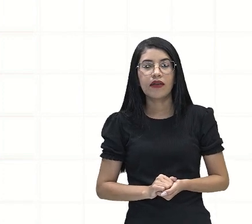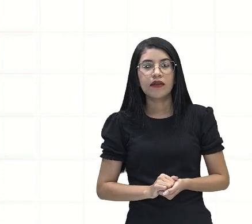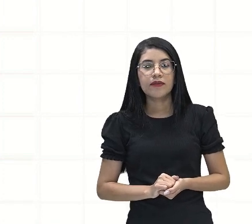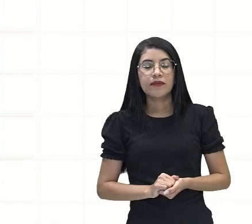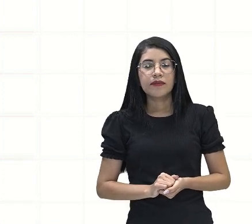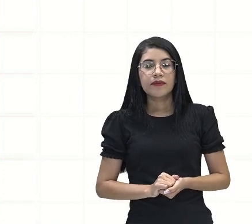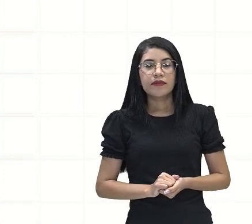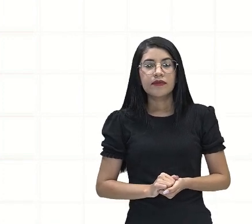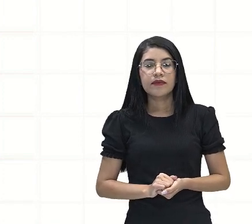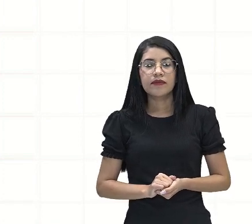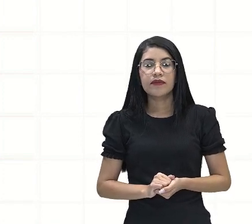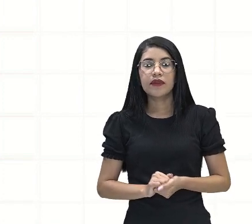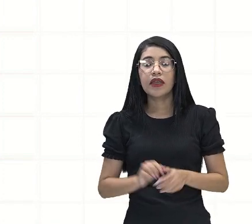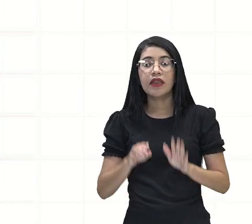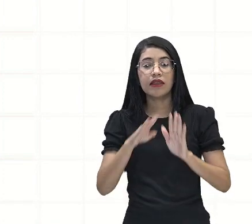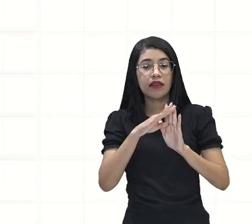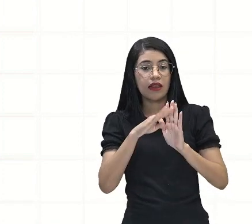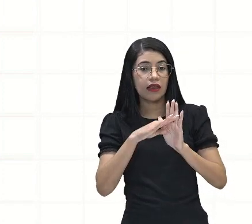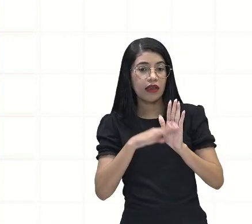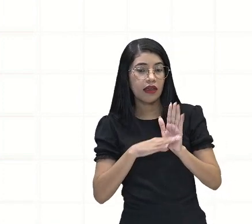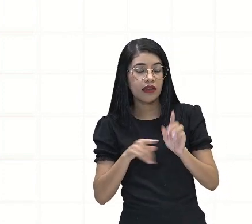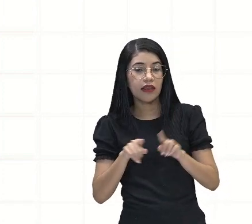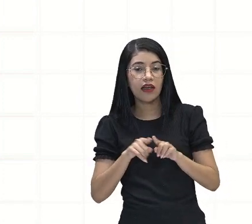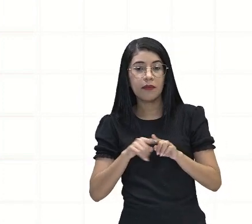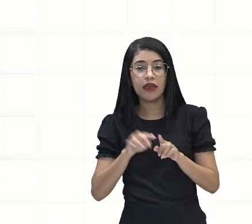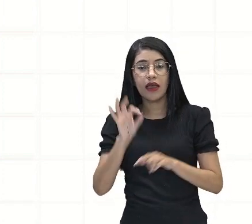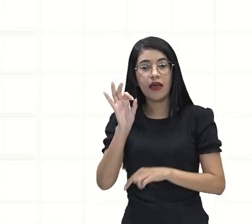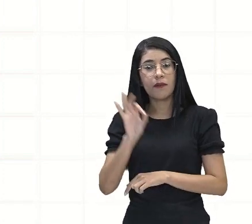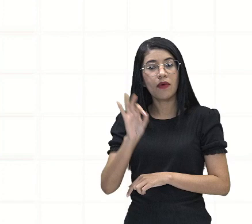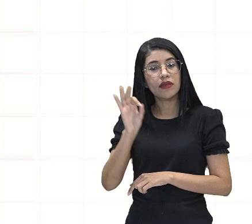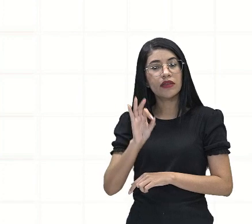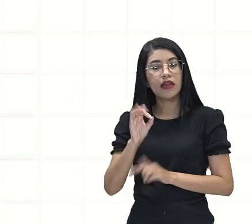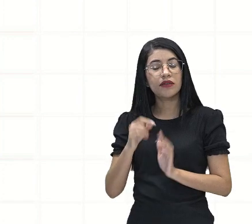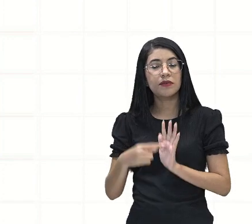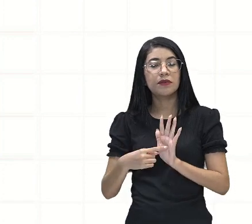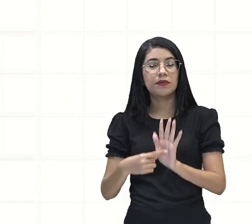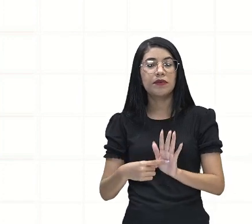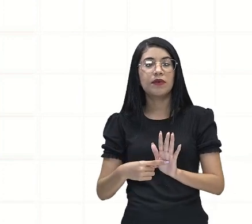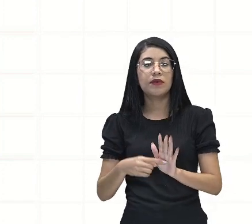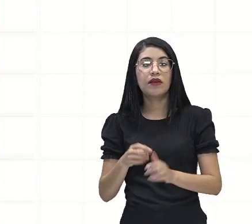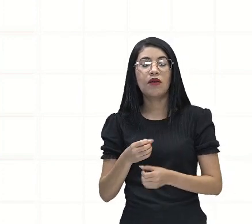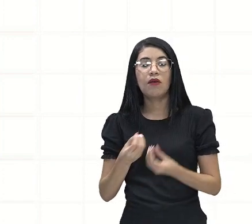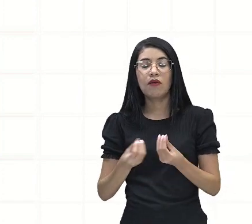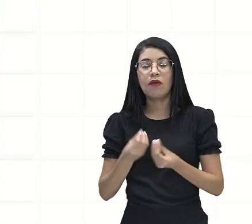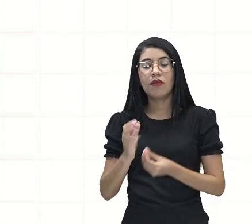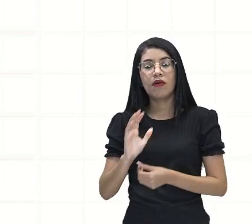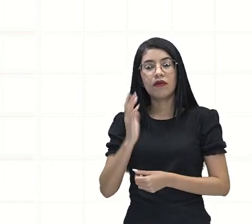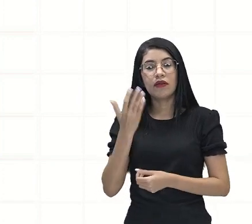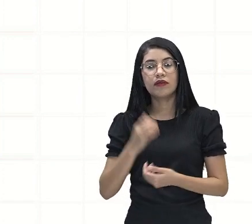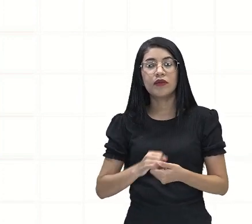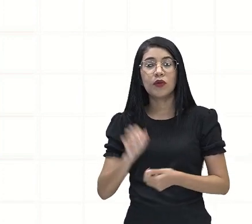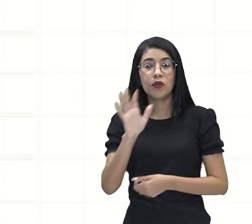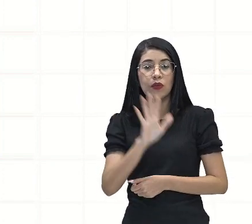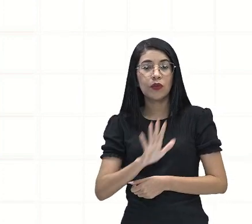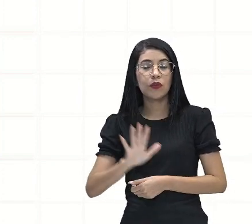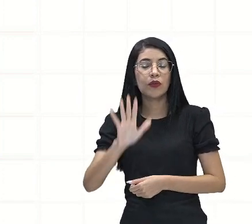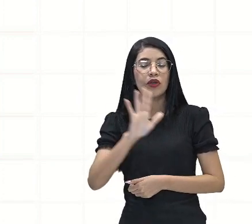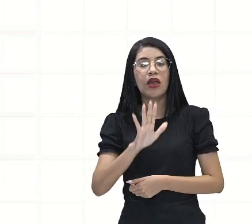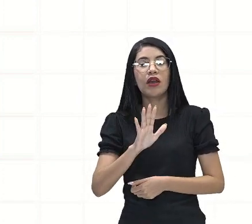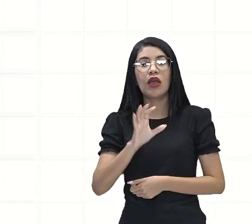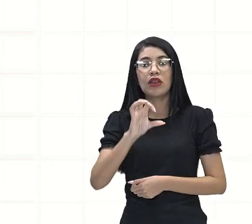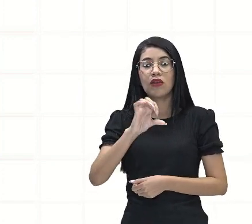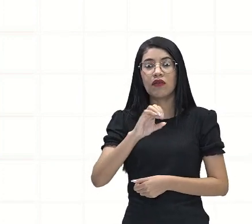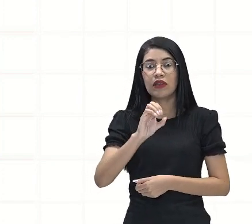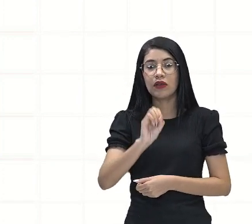tá E aqui na legenda também nós temos o percentual do tipo de abastecimento né a rede geral que vai de mais ou menos